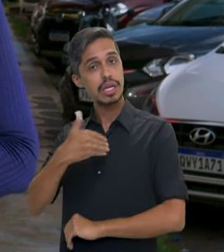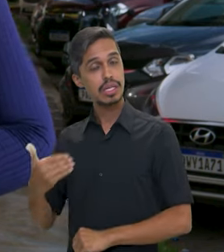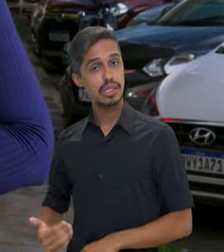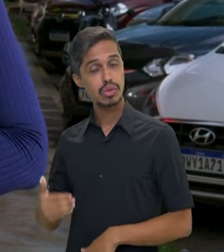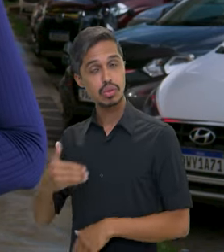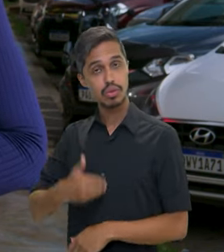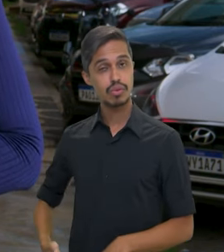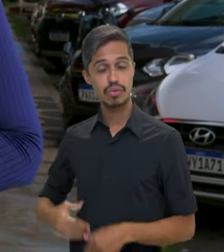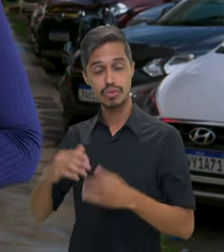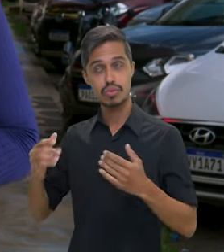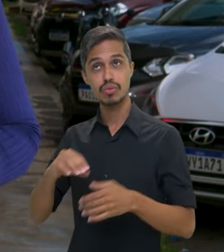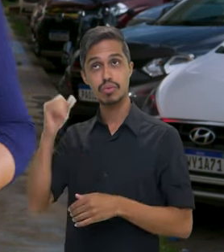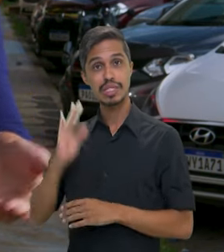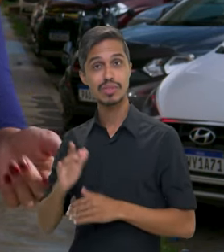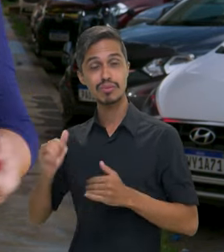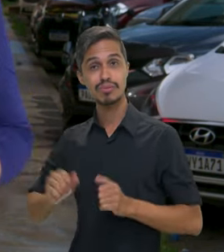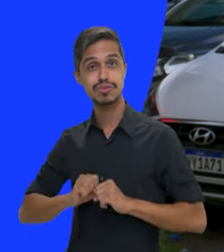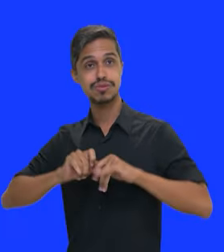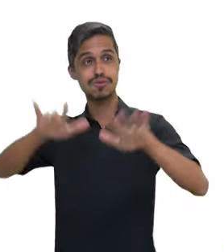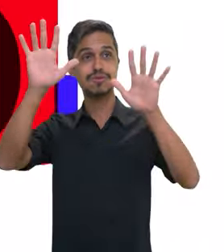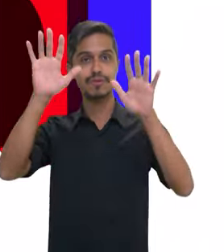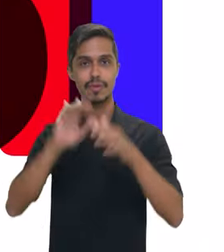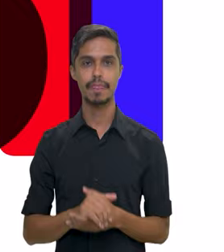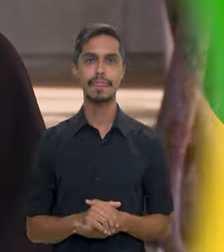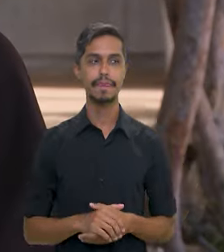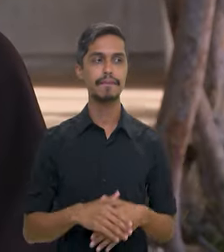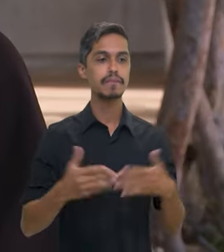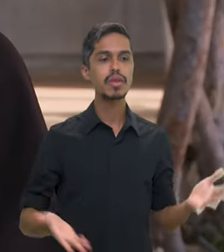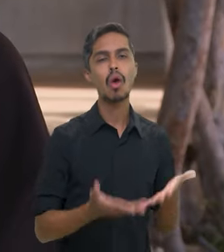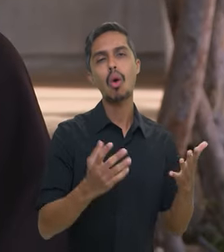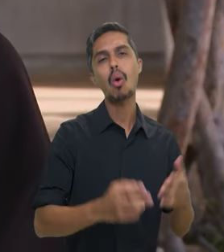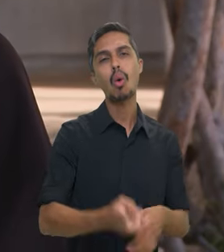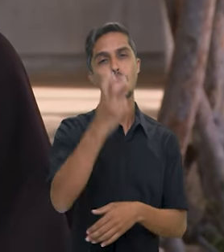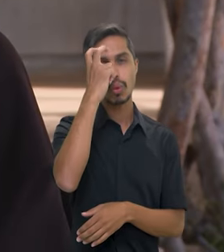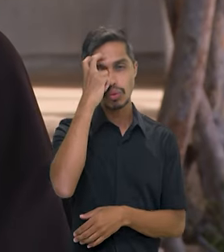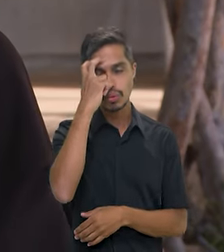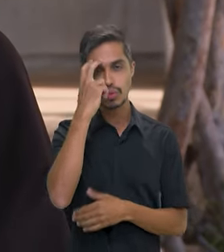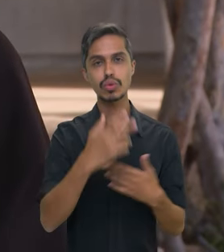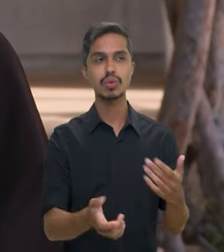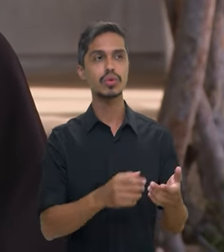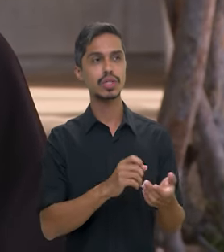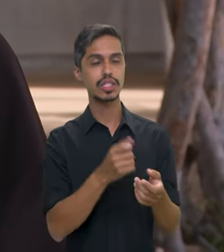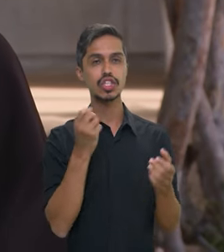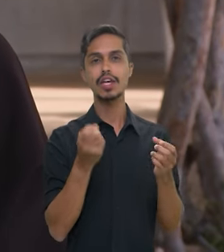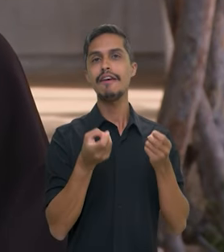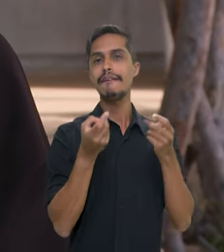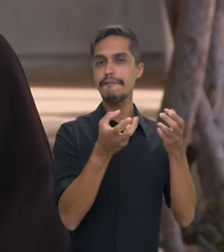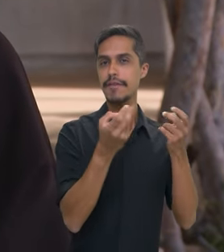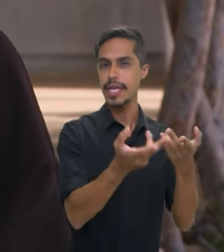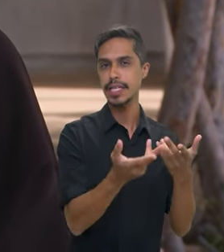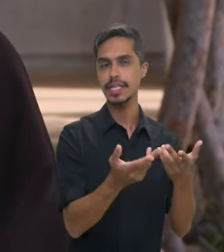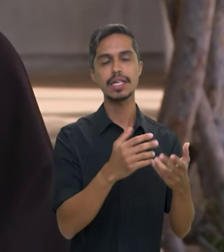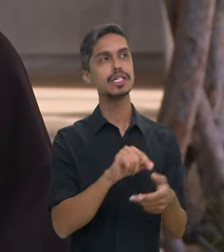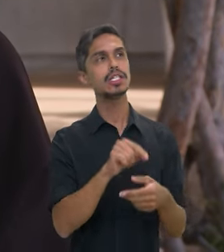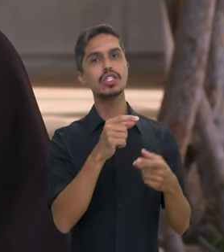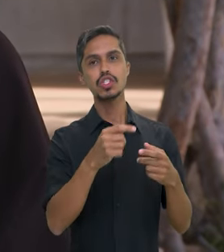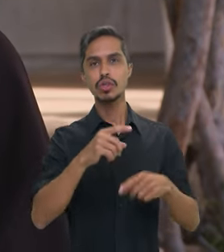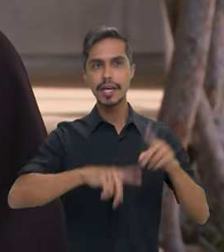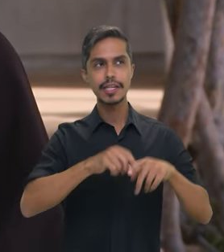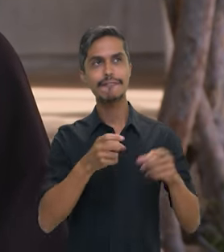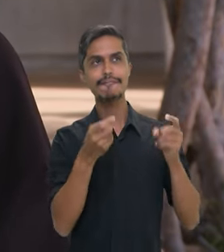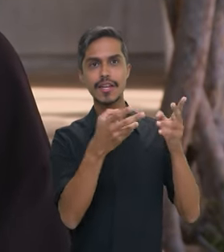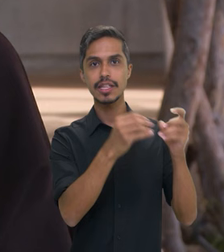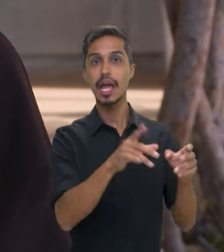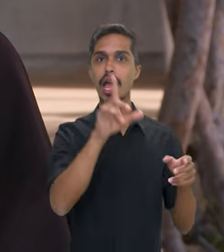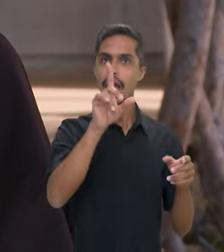que as empresas brasileiras ganhassem o mundo. A promoção comercial e a promoção da cultura exportadora são